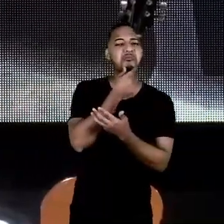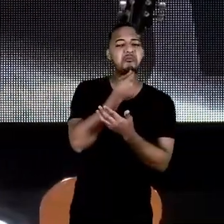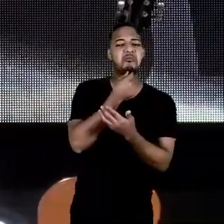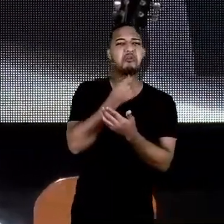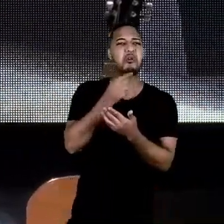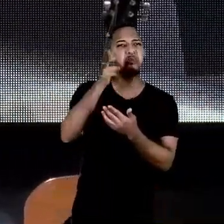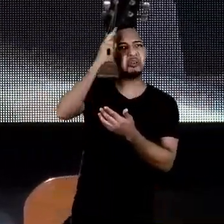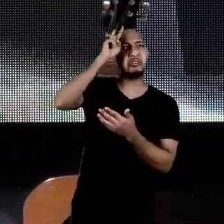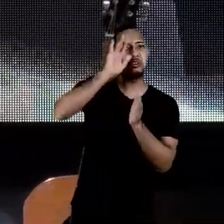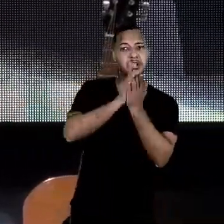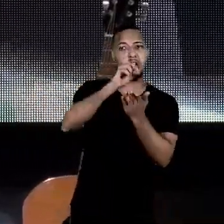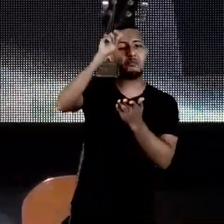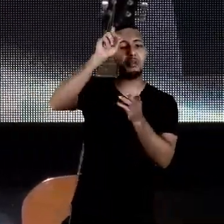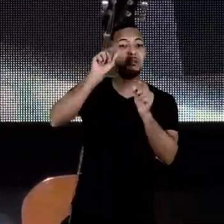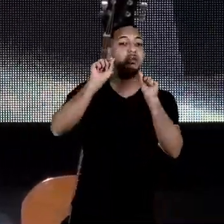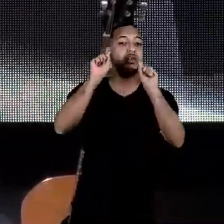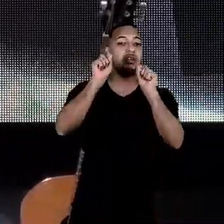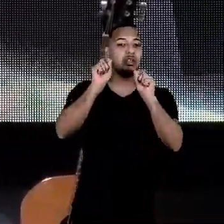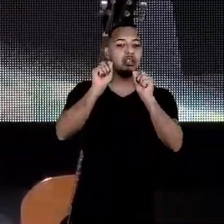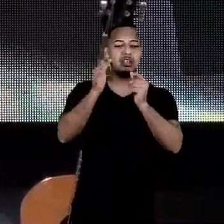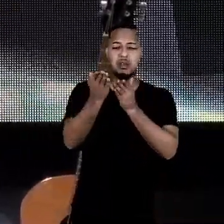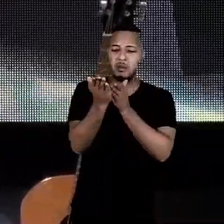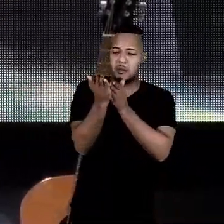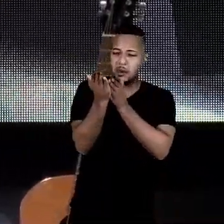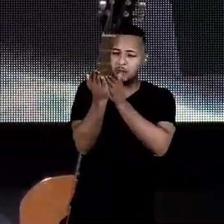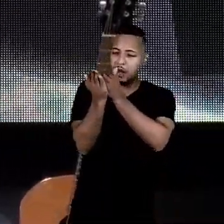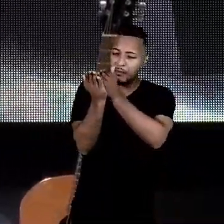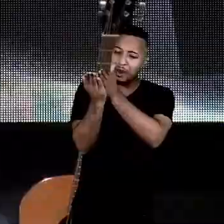durante o percurso saíram da direção.